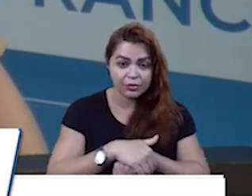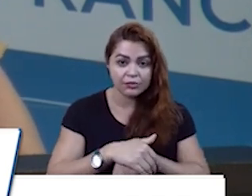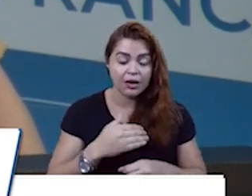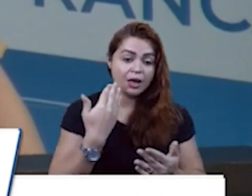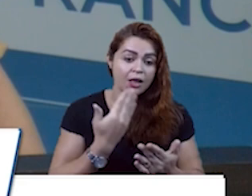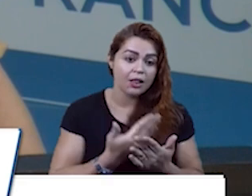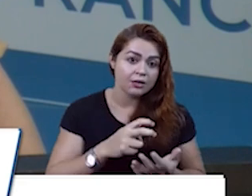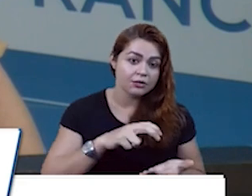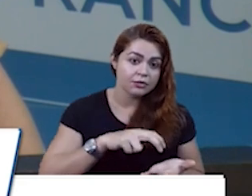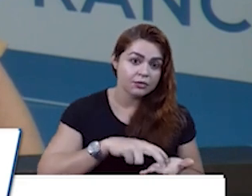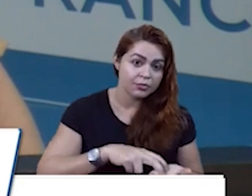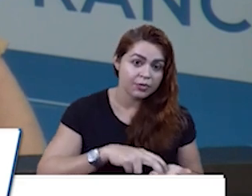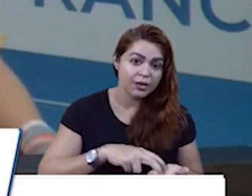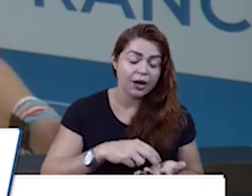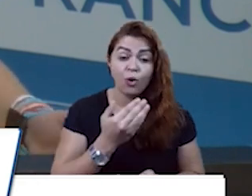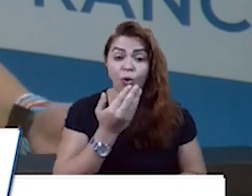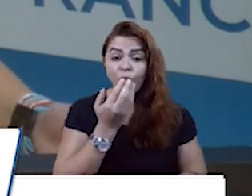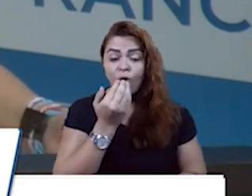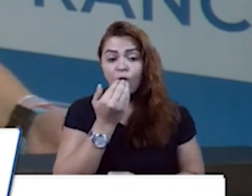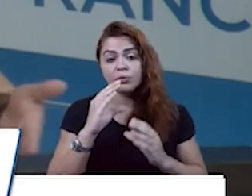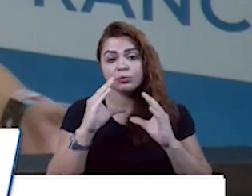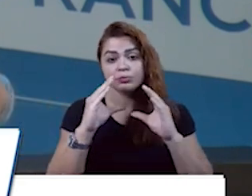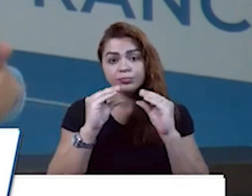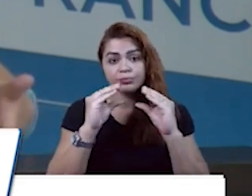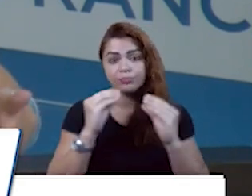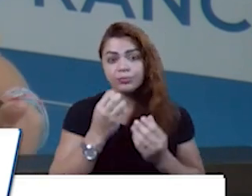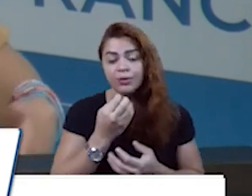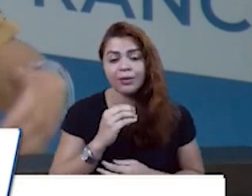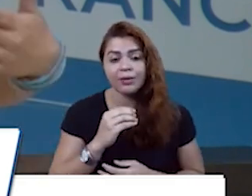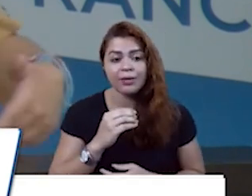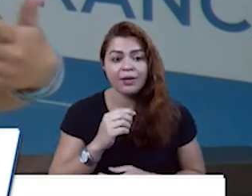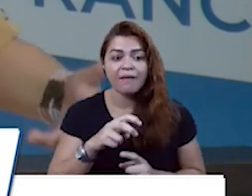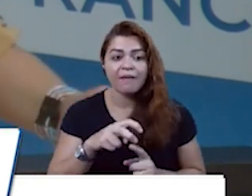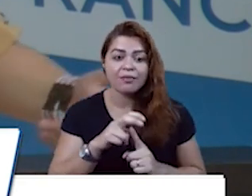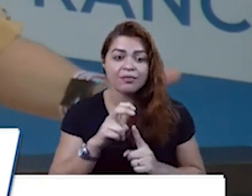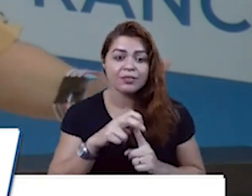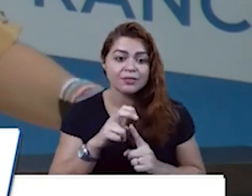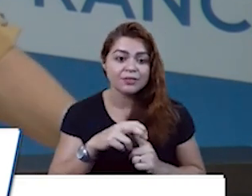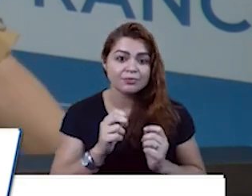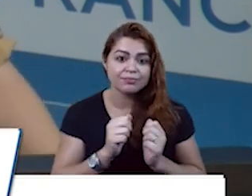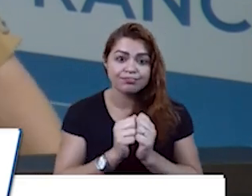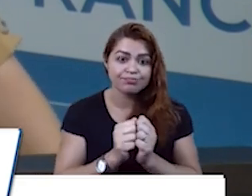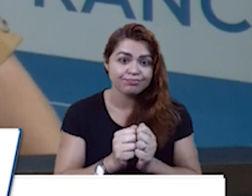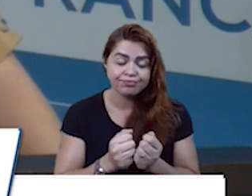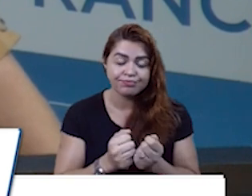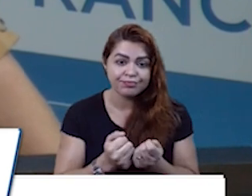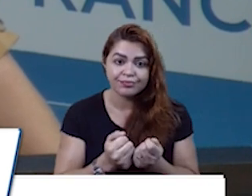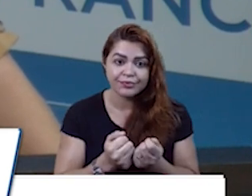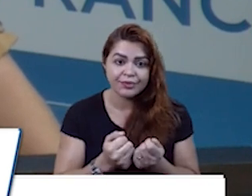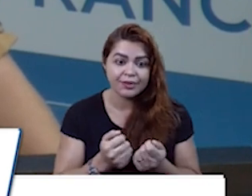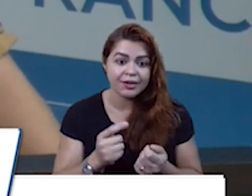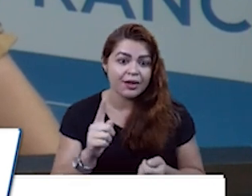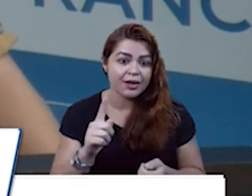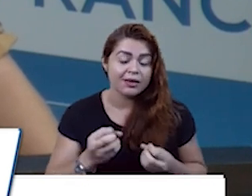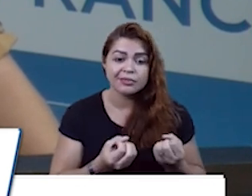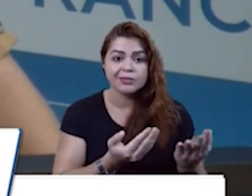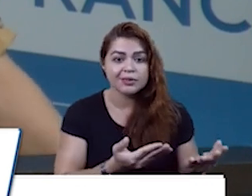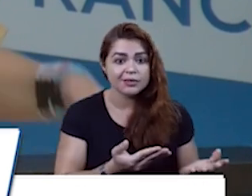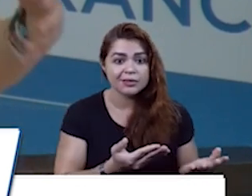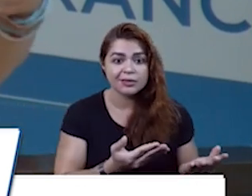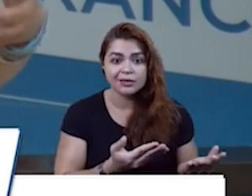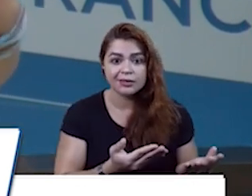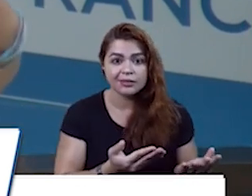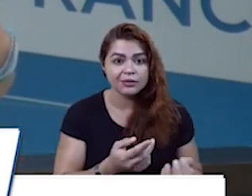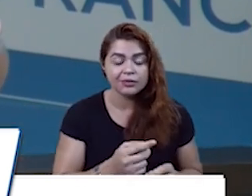refrigerante. É isso que a gente está oferecendo para quem cuida da população da nossa cidade.